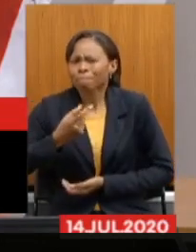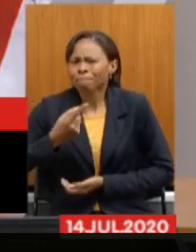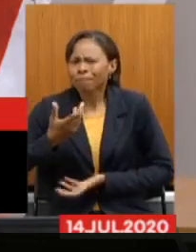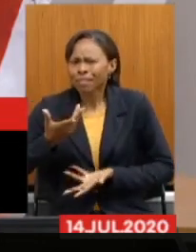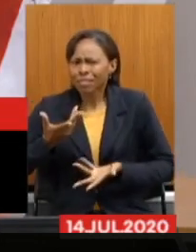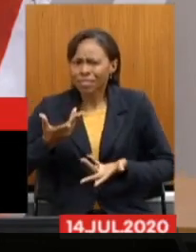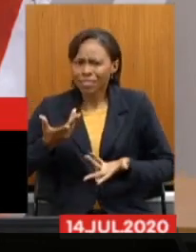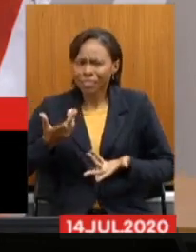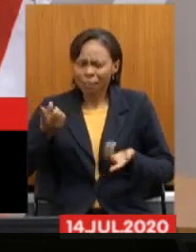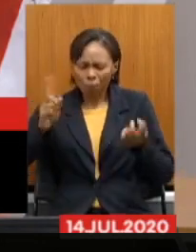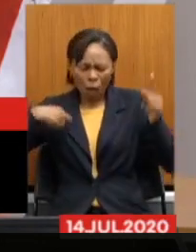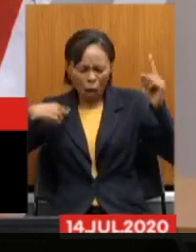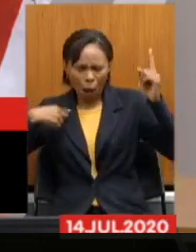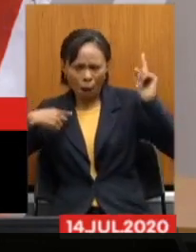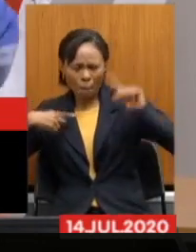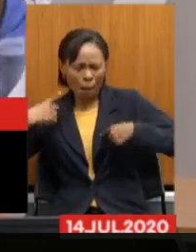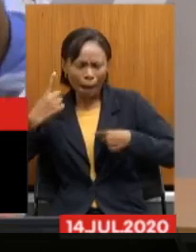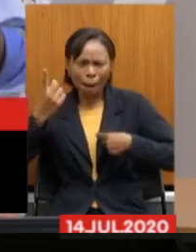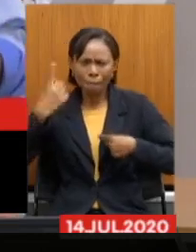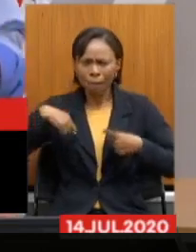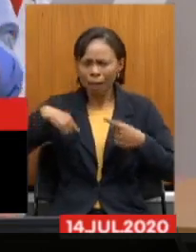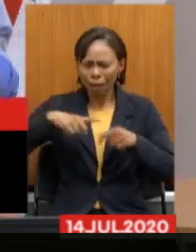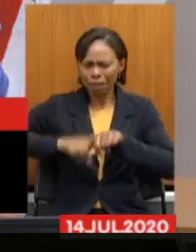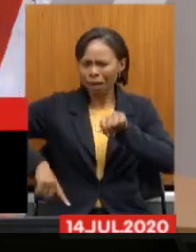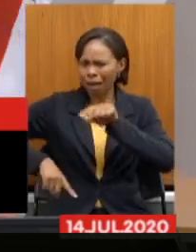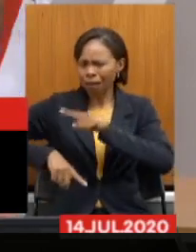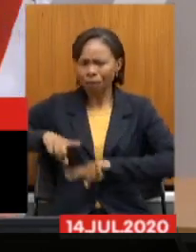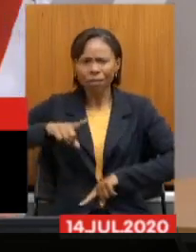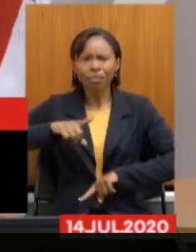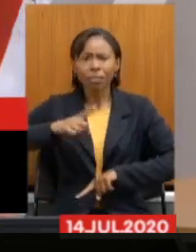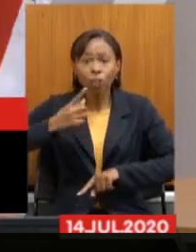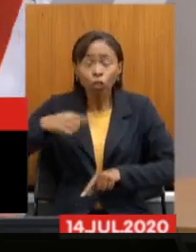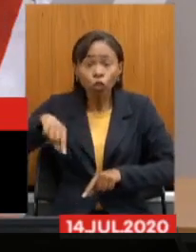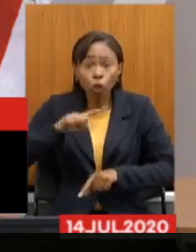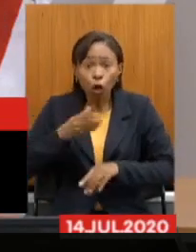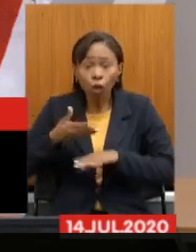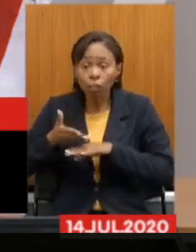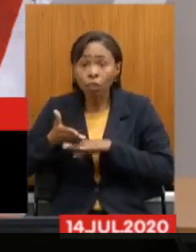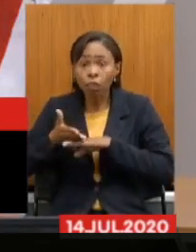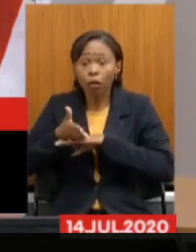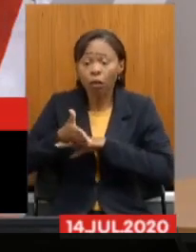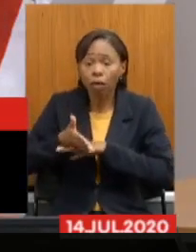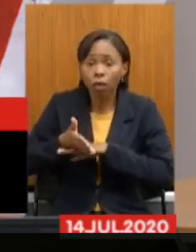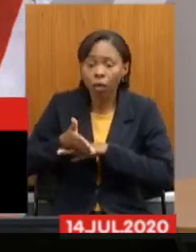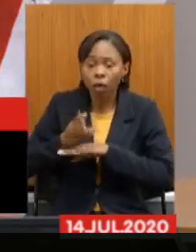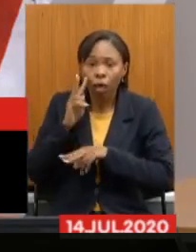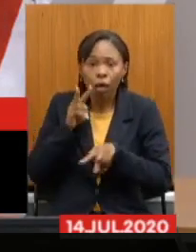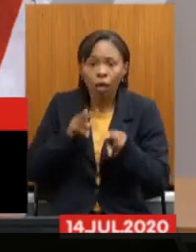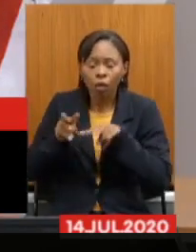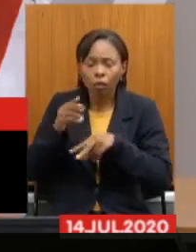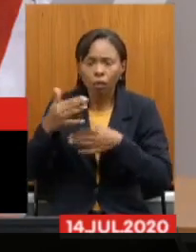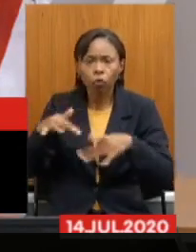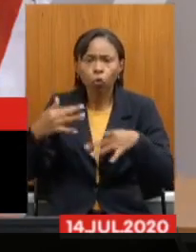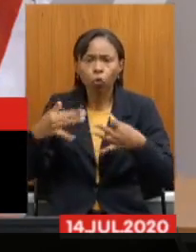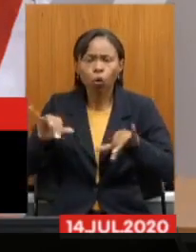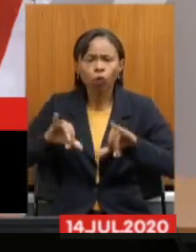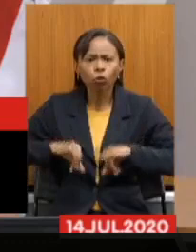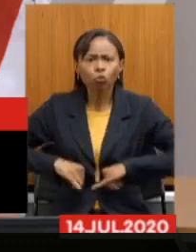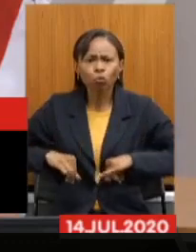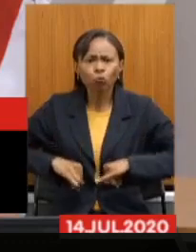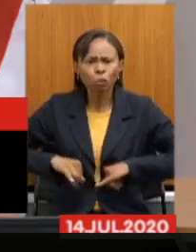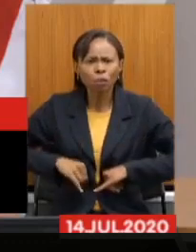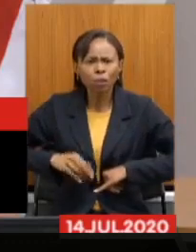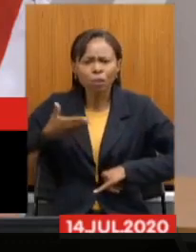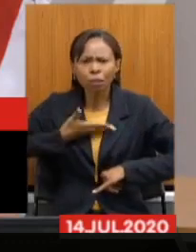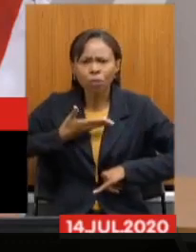autoflagelo, de forma que a gente no sindicato, né, entra chorando e sai chorando, vendo as dores dos colegas. Eu, se eu